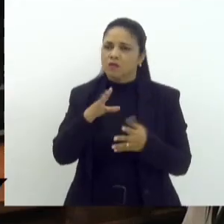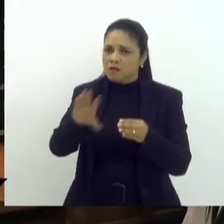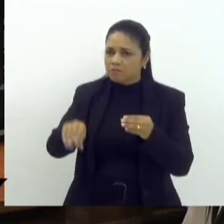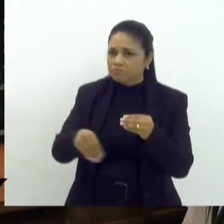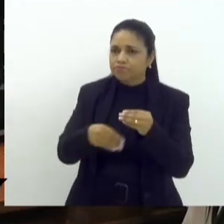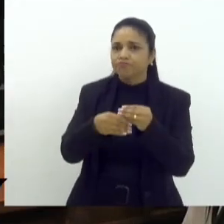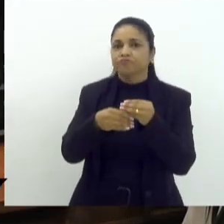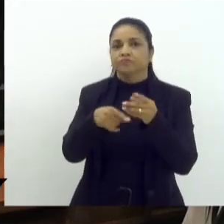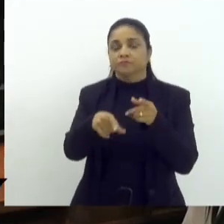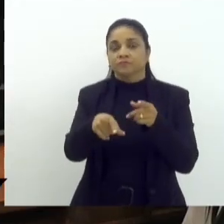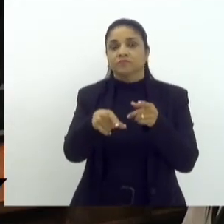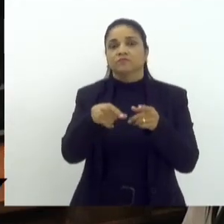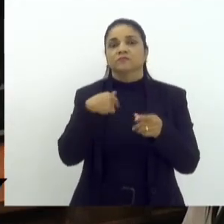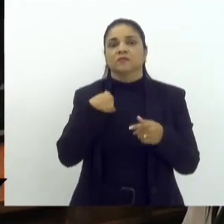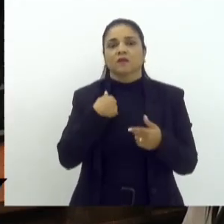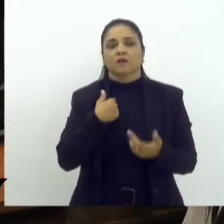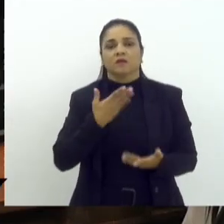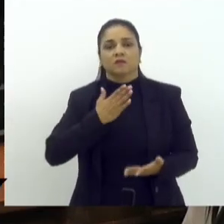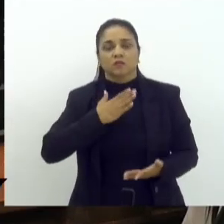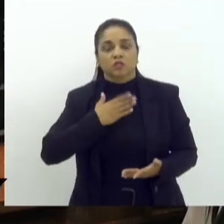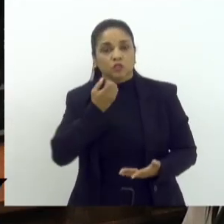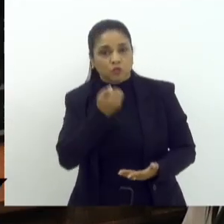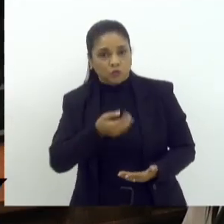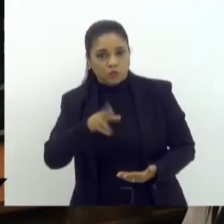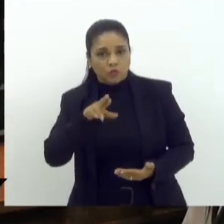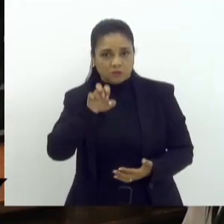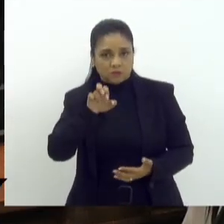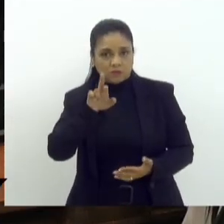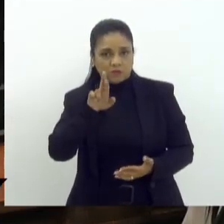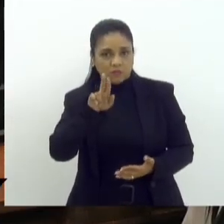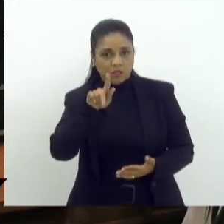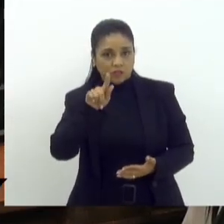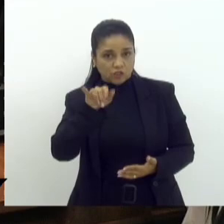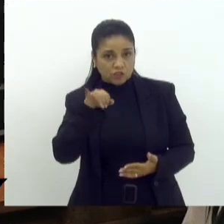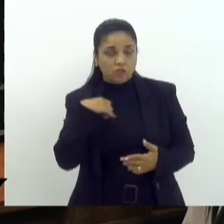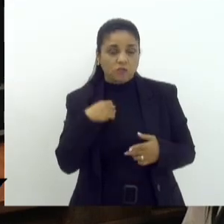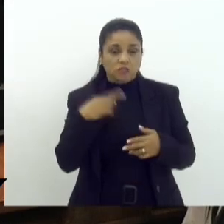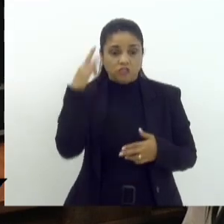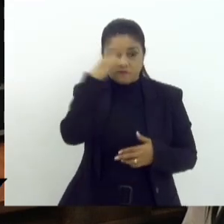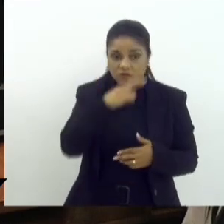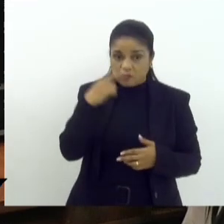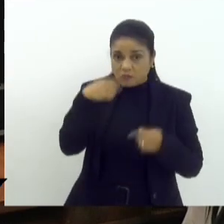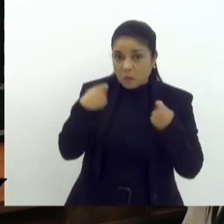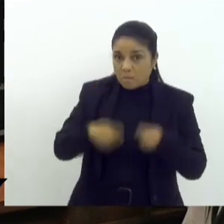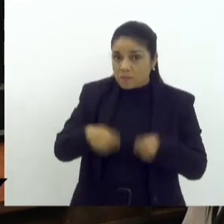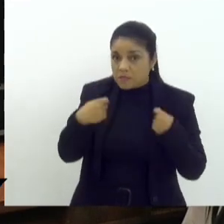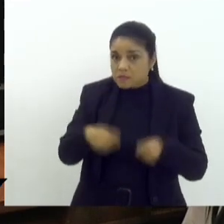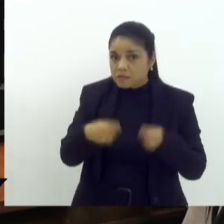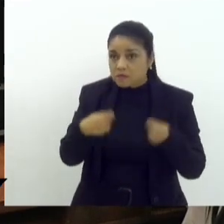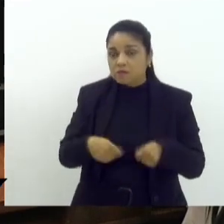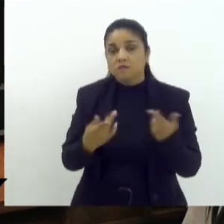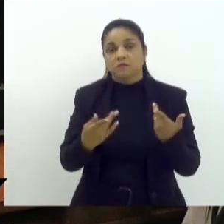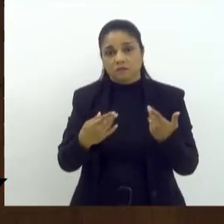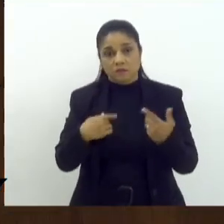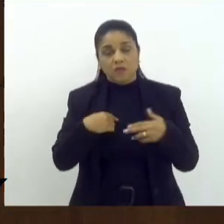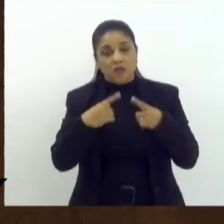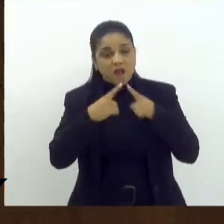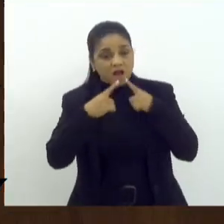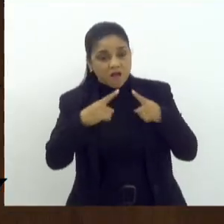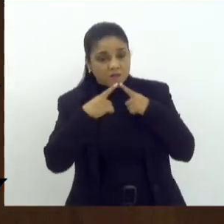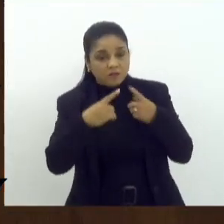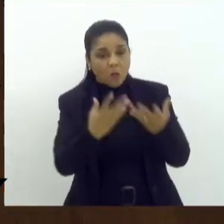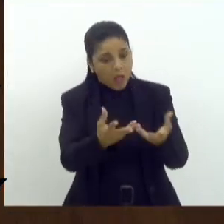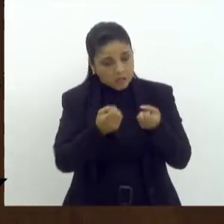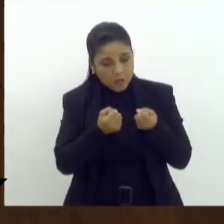o nosso mandato eles caracteriza muito pelas fiscalizações e acaba que a gente recebe muito mas muitas reclamações principalmente da população